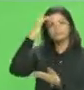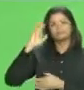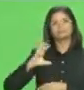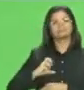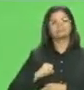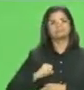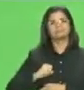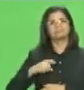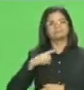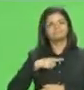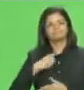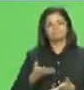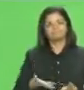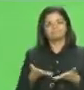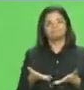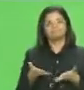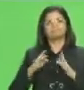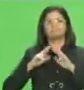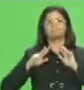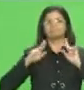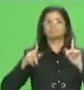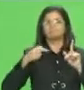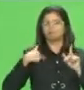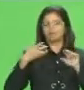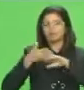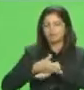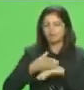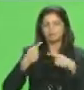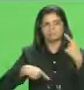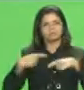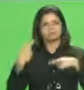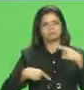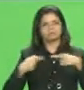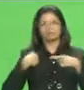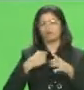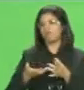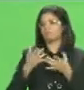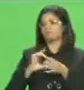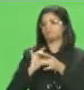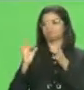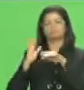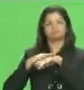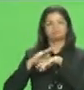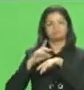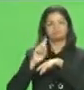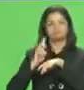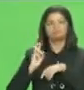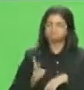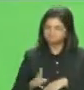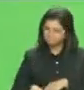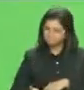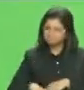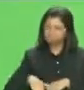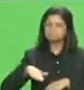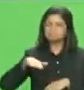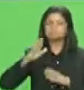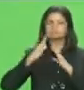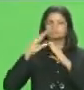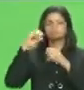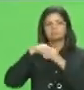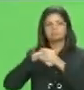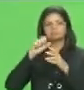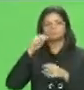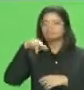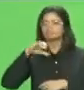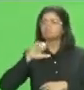movimentado, me diferenciado. Não entrei na política para me dar bem. Nasci, criei e continuo morando lá no Cruzeiro do Anil.